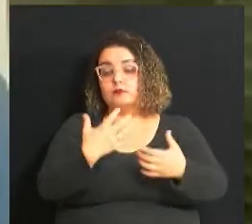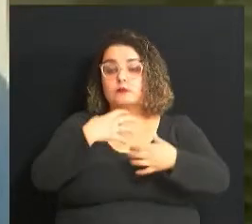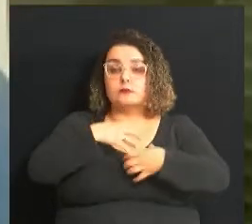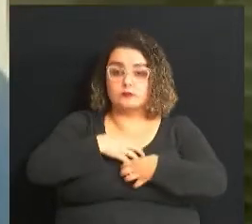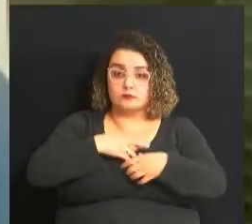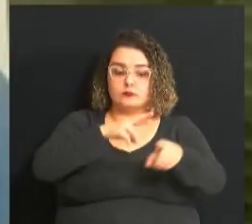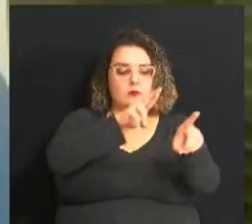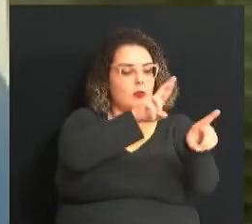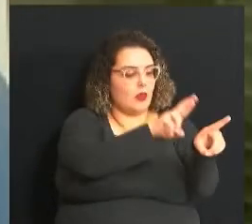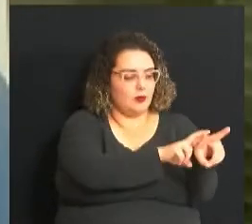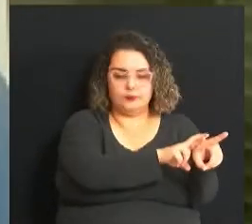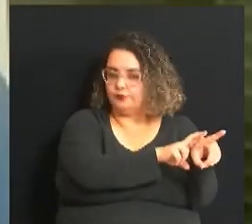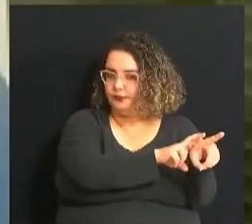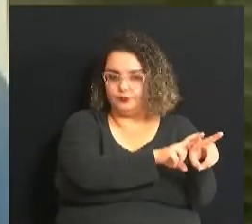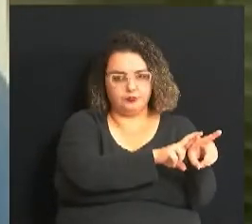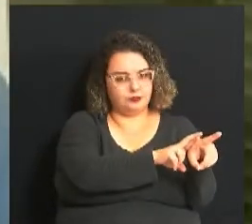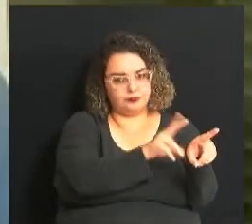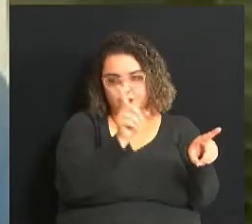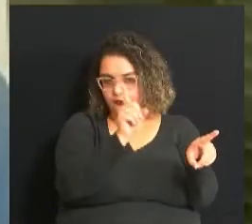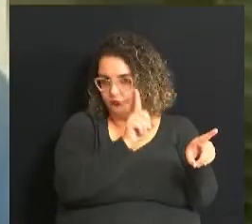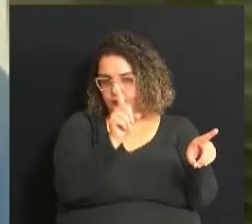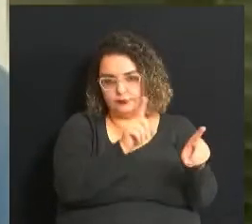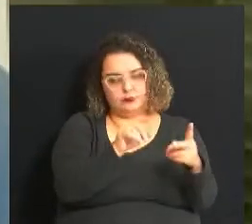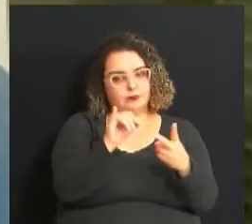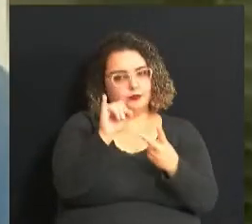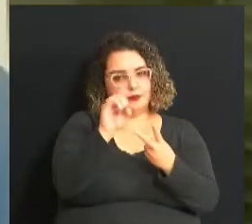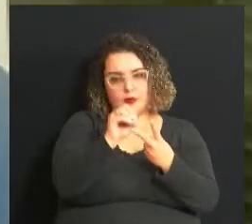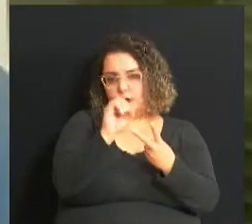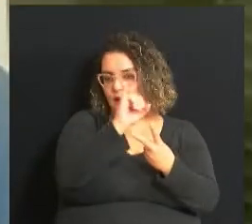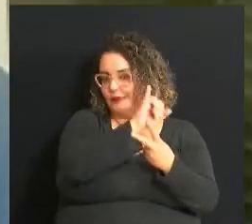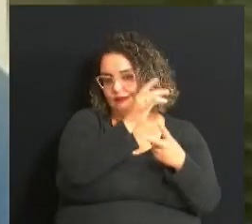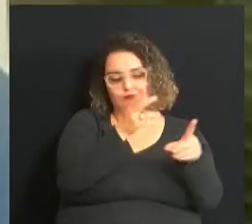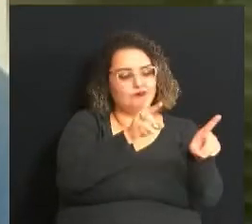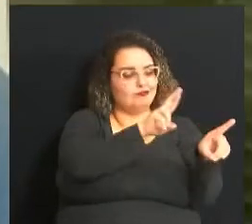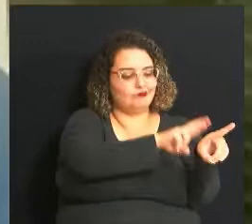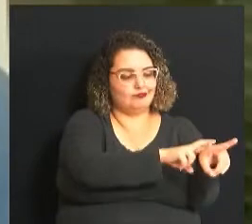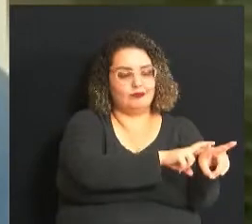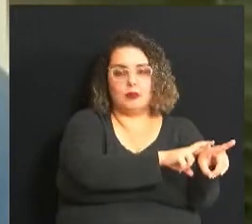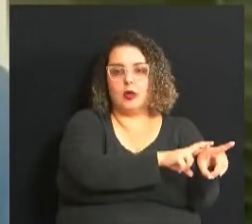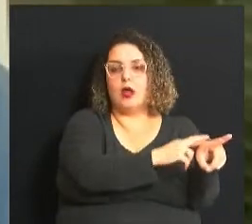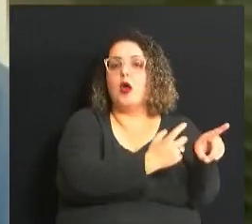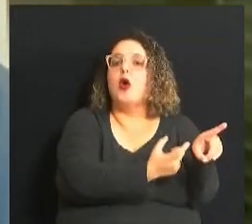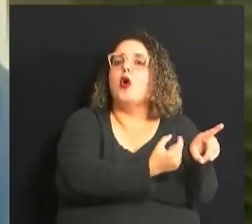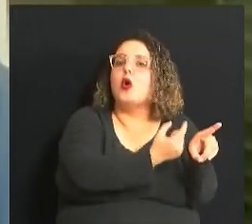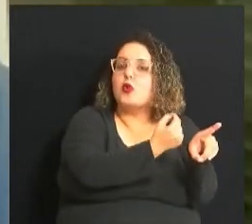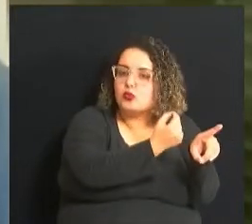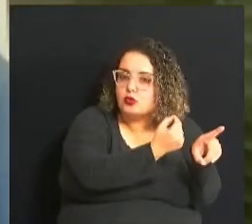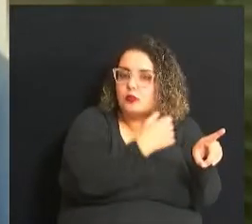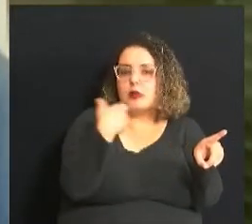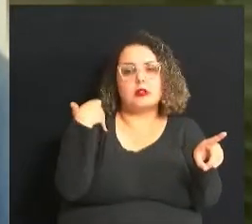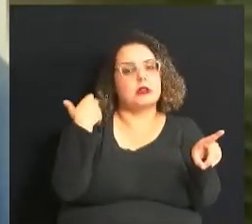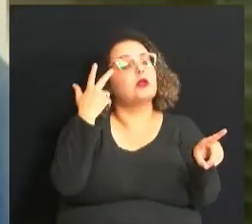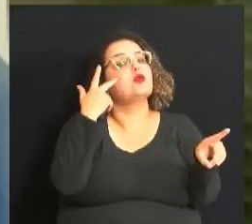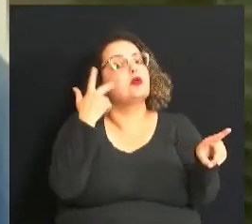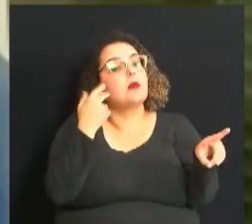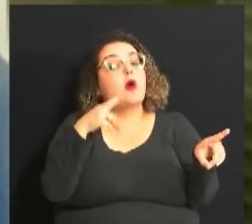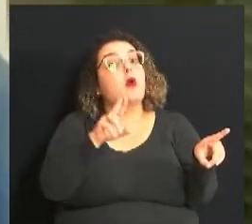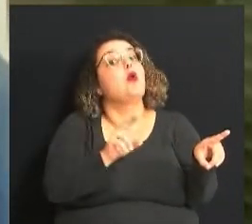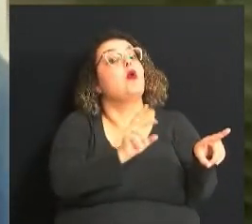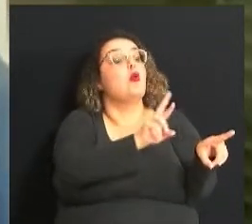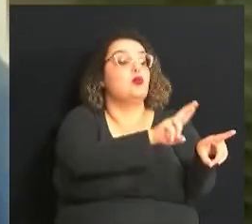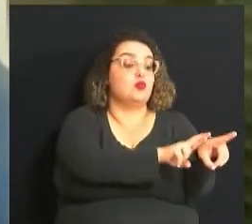não indicam se o que ele está tendo é um tumor próprio da idade, crescimento benigno, ou se ele tem um câncer prostático.